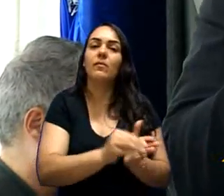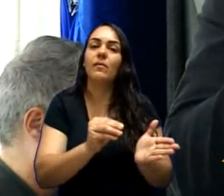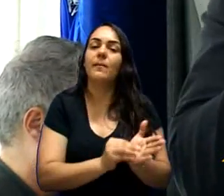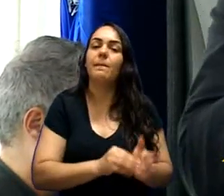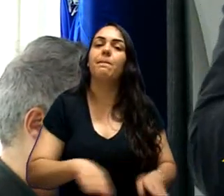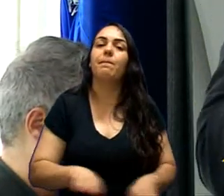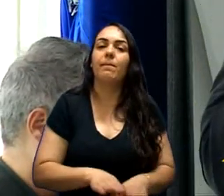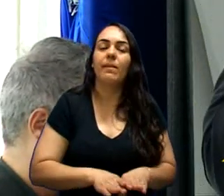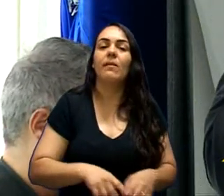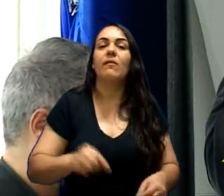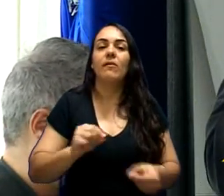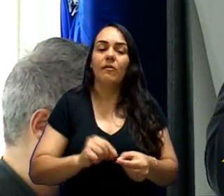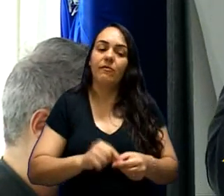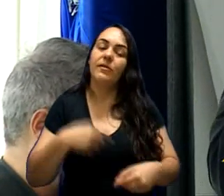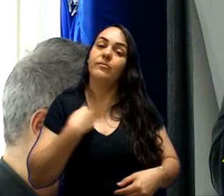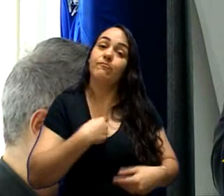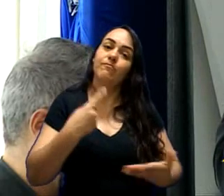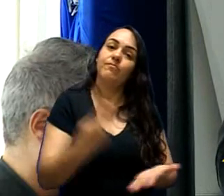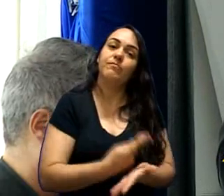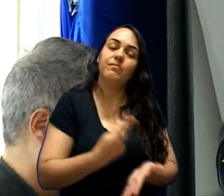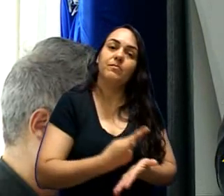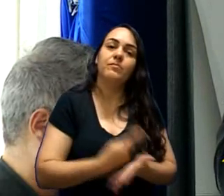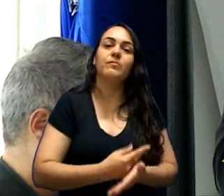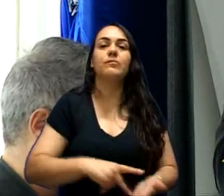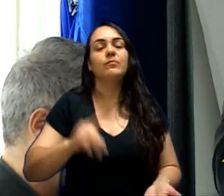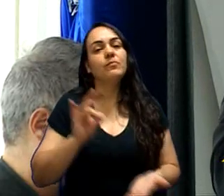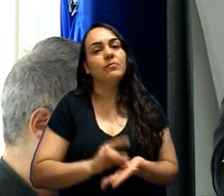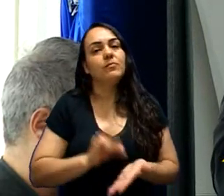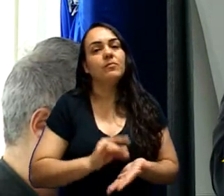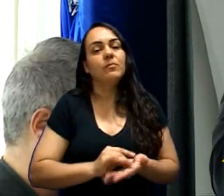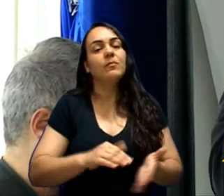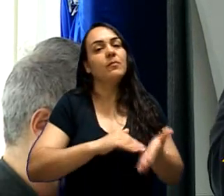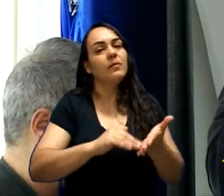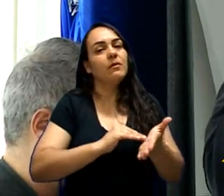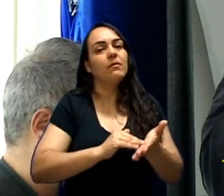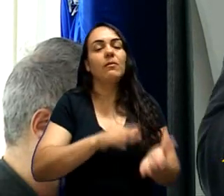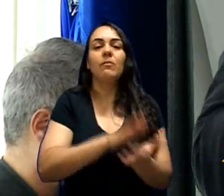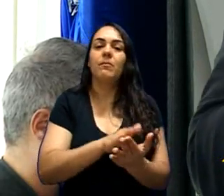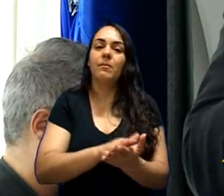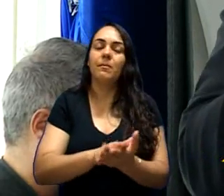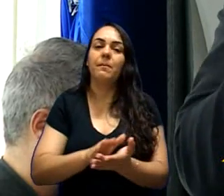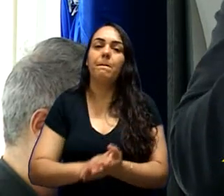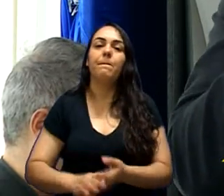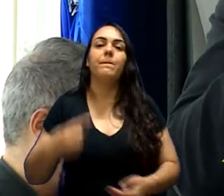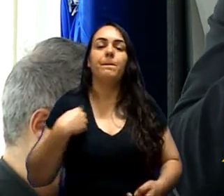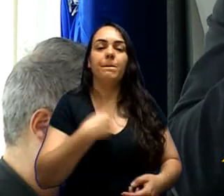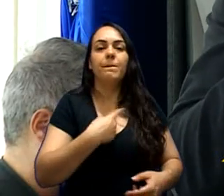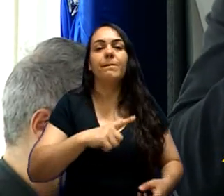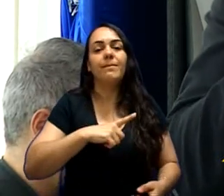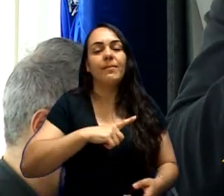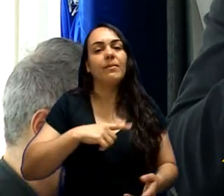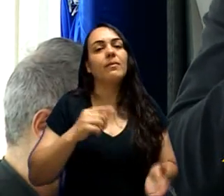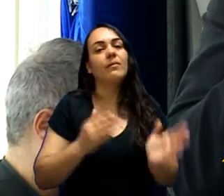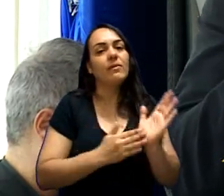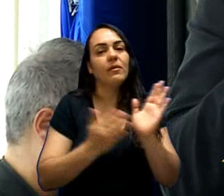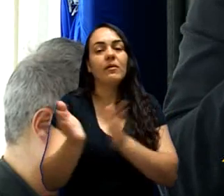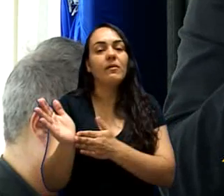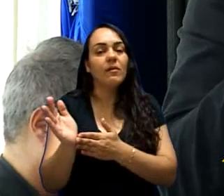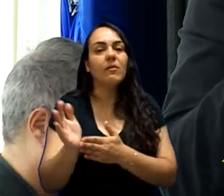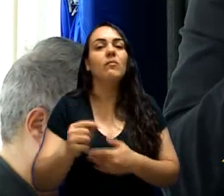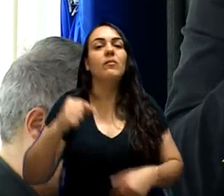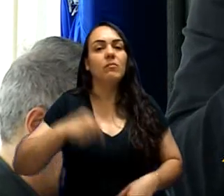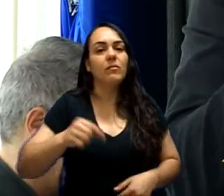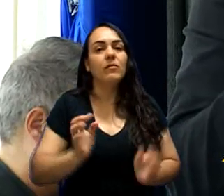Até, inclusive, a Secretaria de Vossa Excelência está de parabéns por preencher esse manual, e agora nós temos em mãos... Do funcionário da